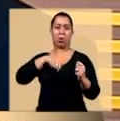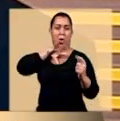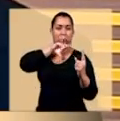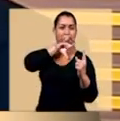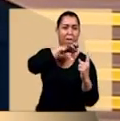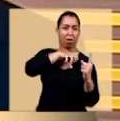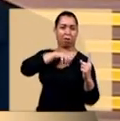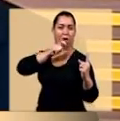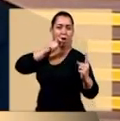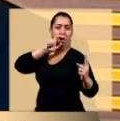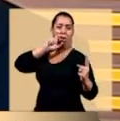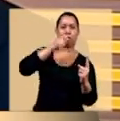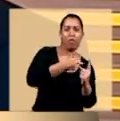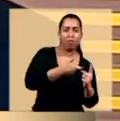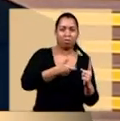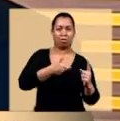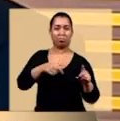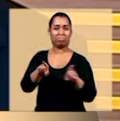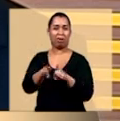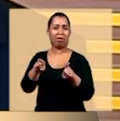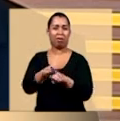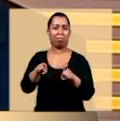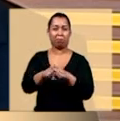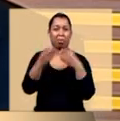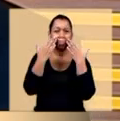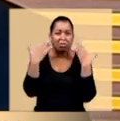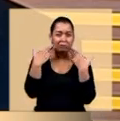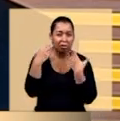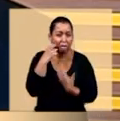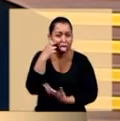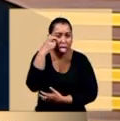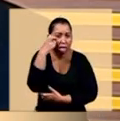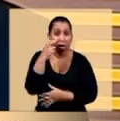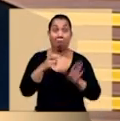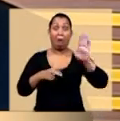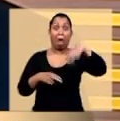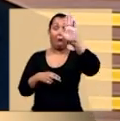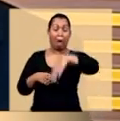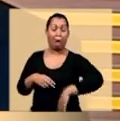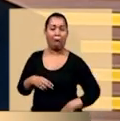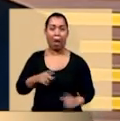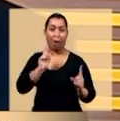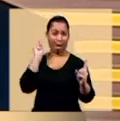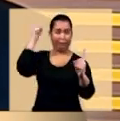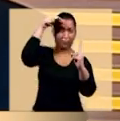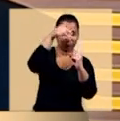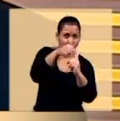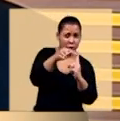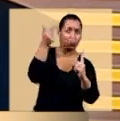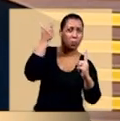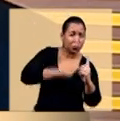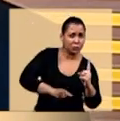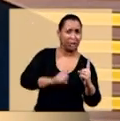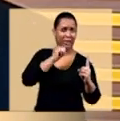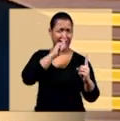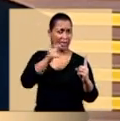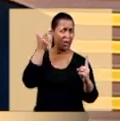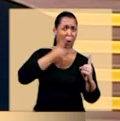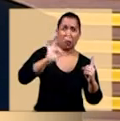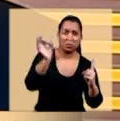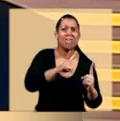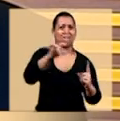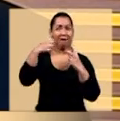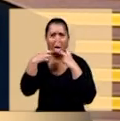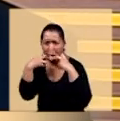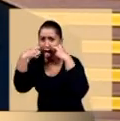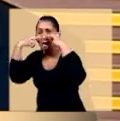uma agressão e às vezes até por uma chacota, né? Uma exposição ao ridículo. Olha, vamos cumprir a meta, a cota, quem não cumprir vai ter que